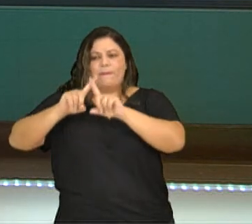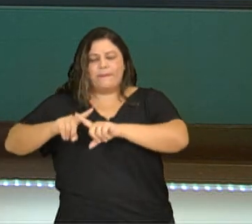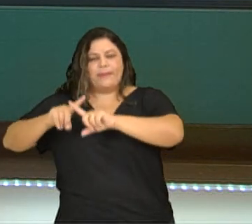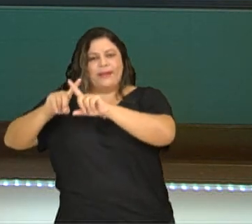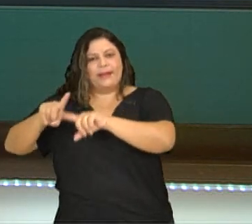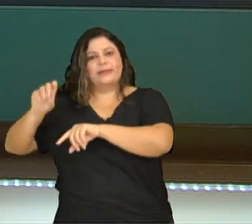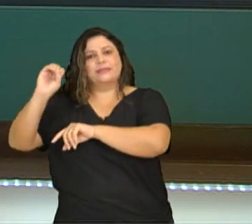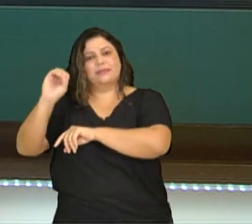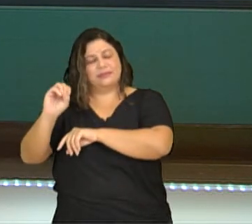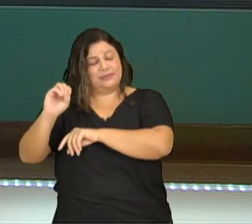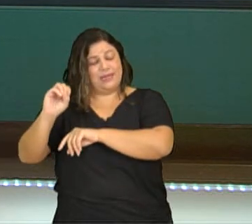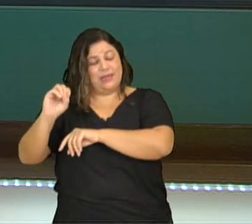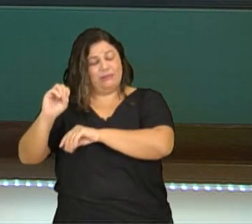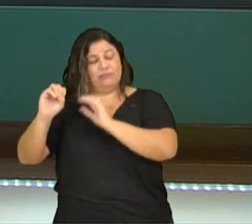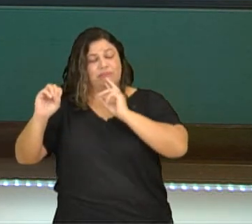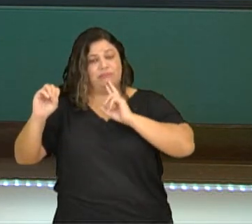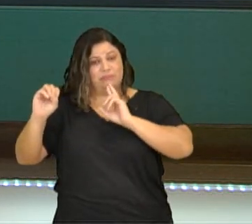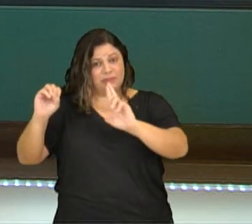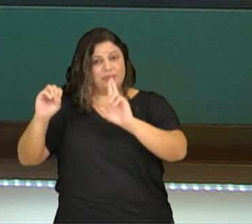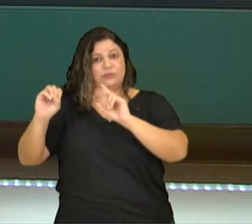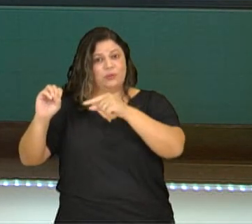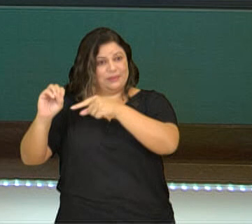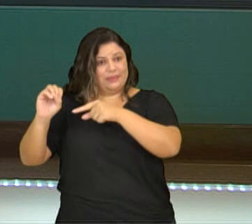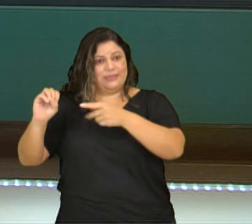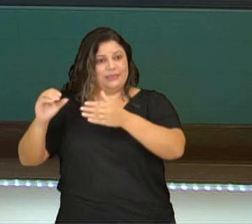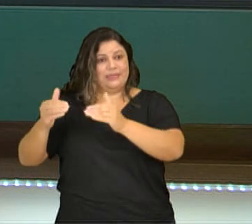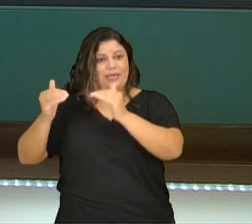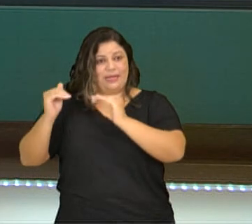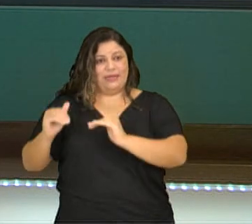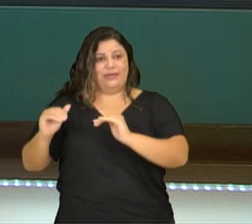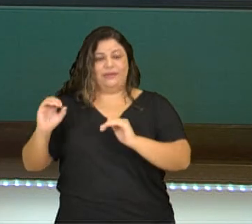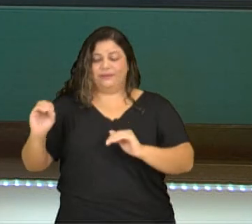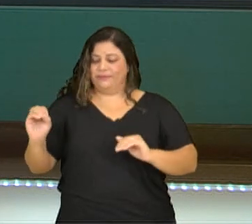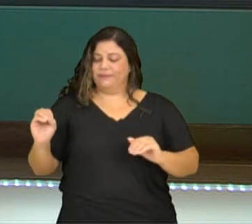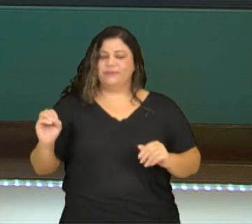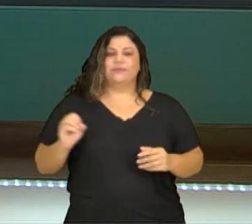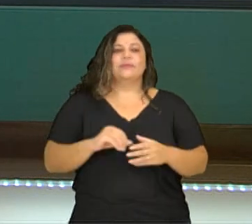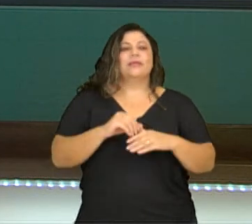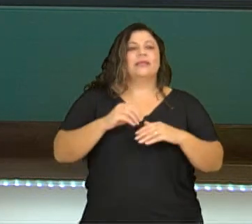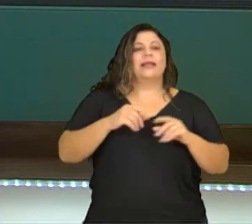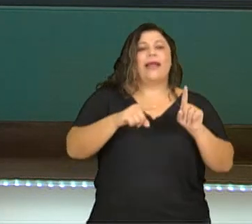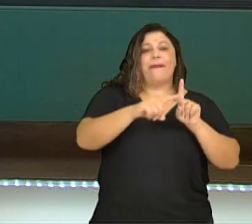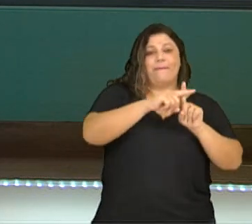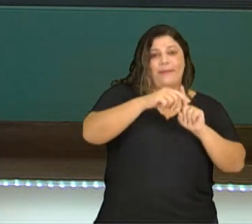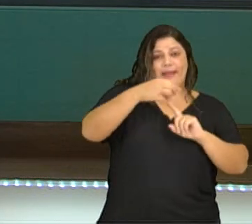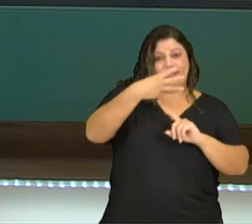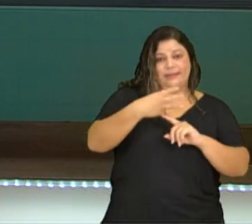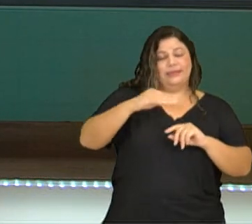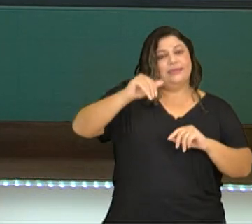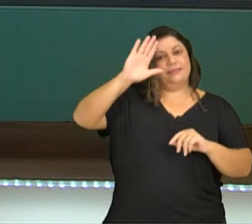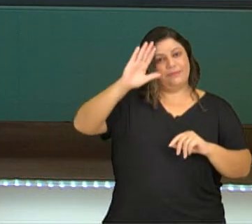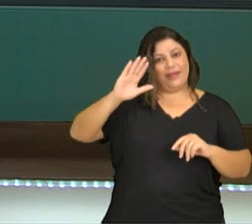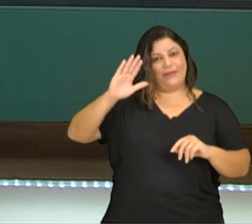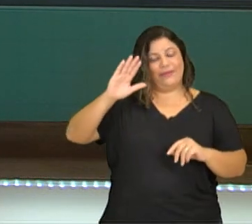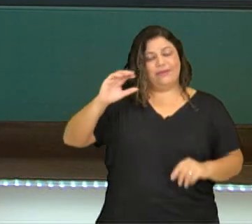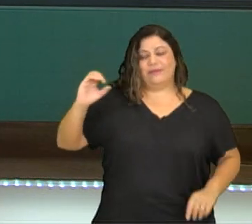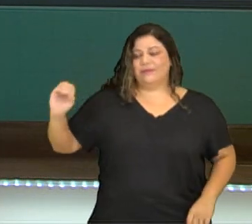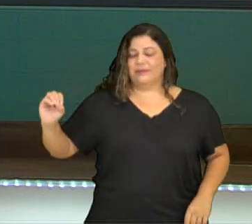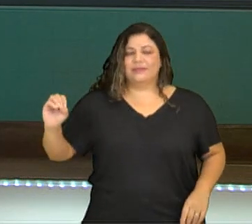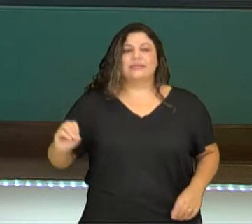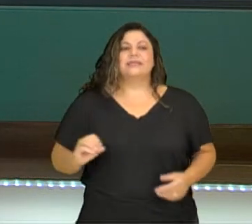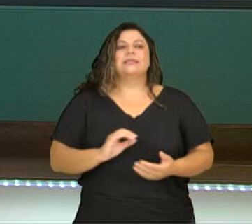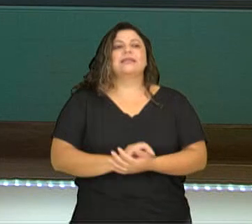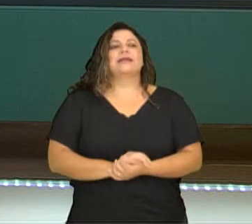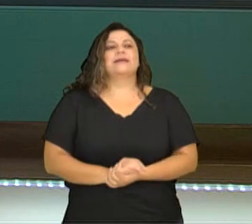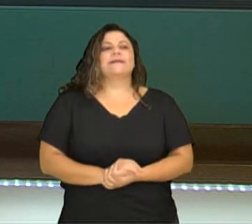por 0 é 0. Mais 3, então, é maior que 0, ok?